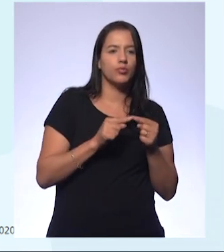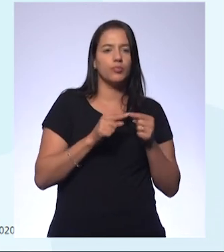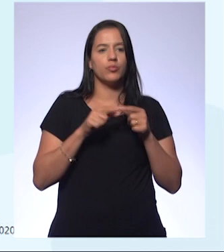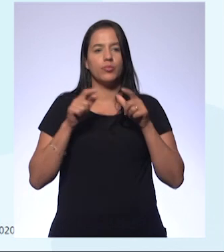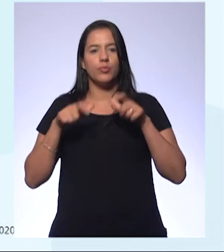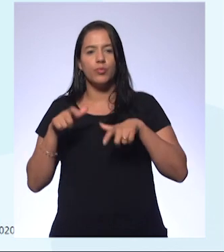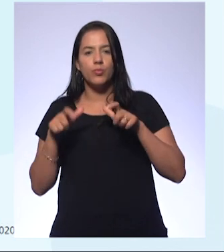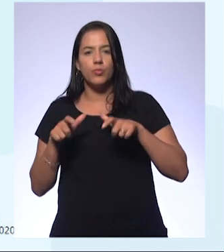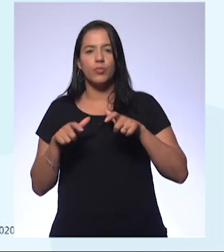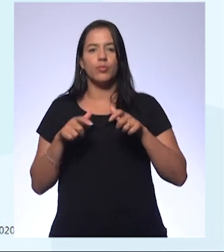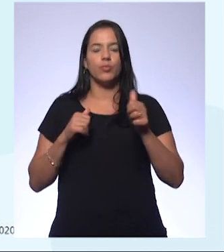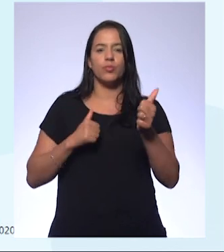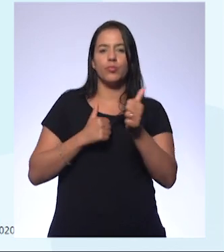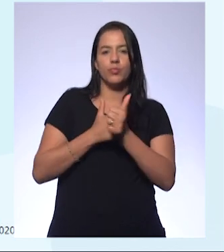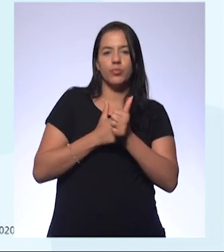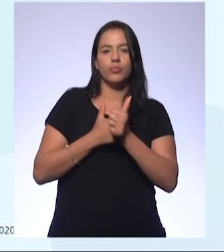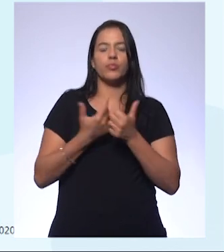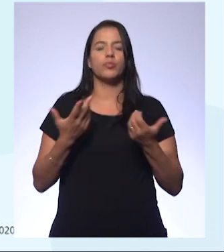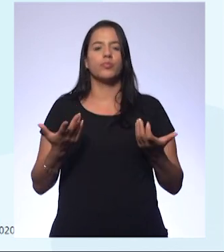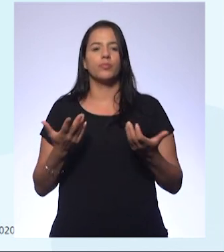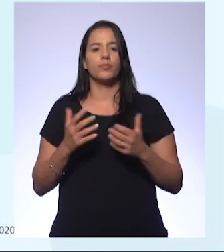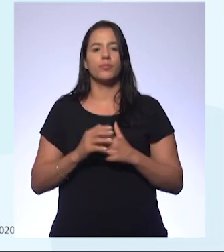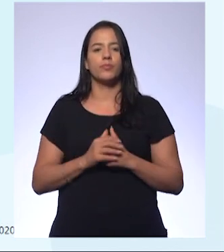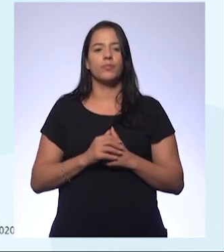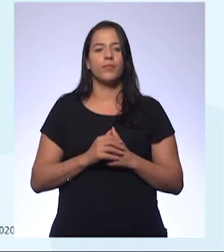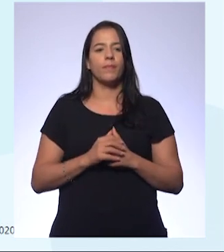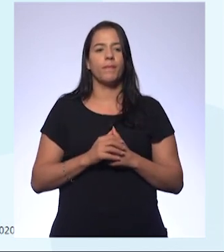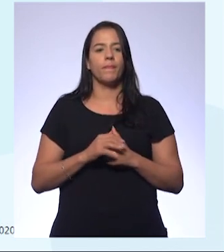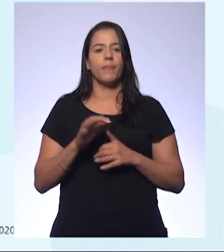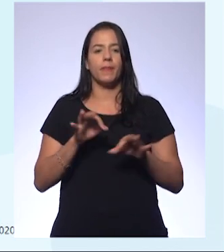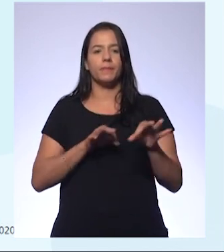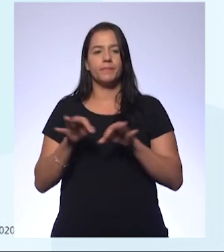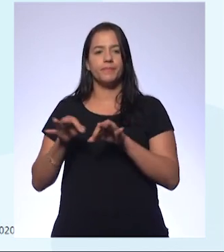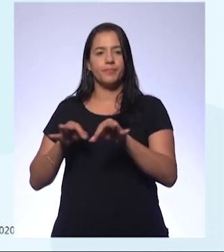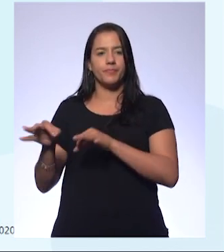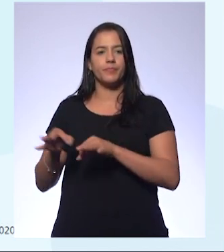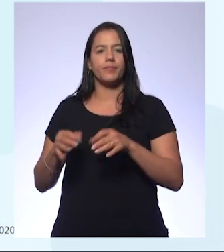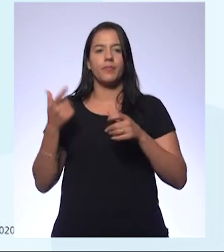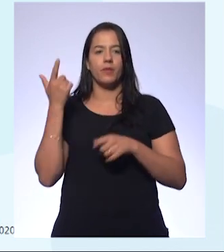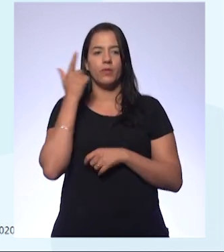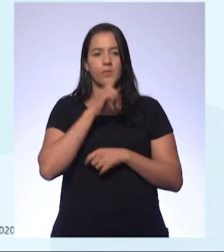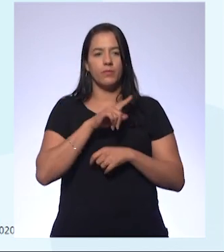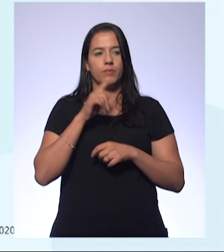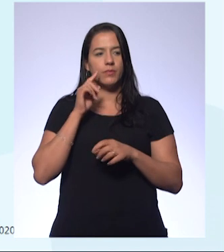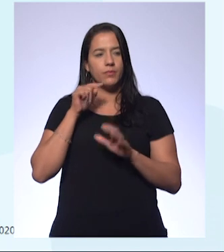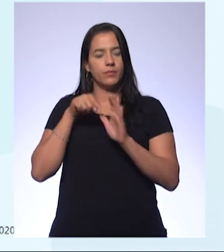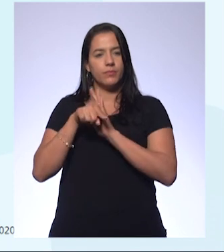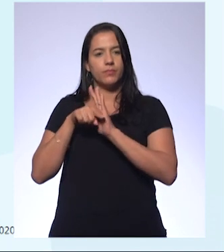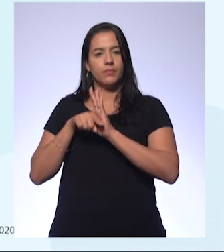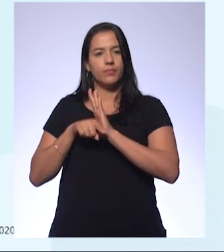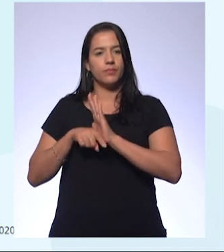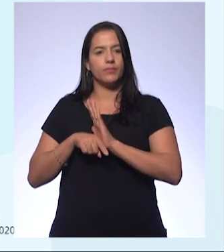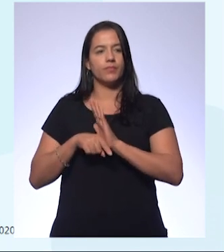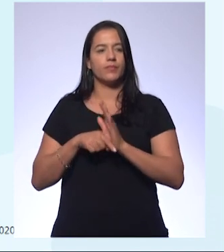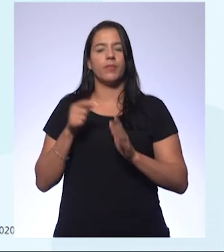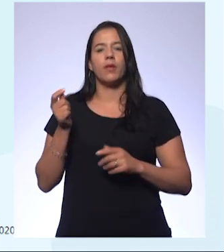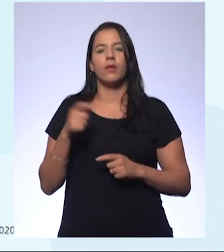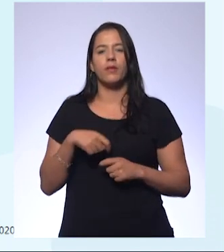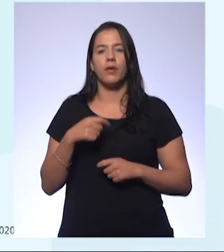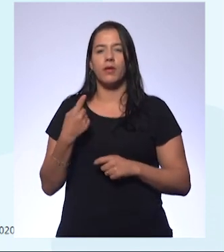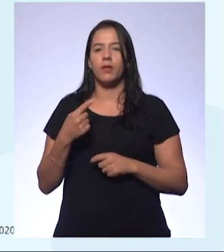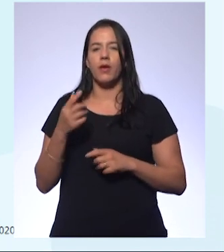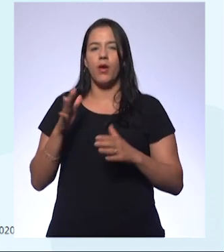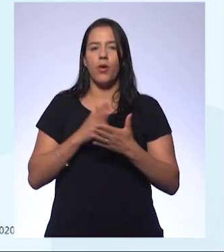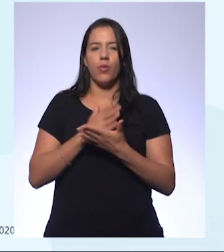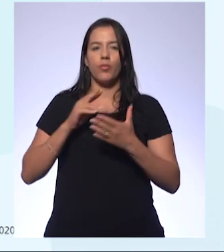localização ali do centrômero. Então, esse processo, a gente consegue observar o quê? Se, de repente, tem